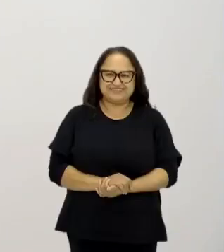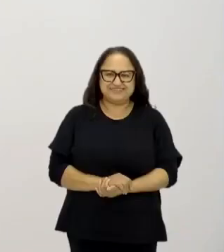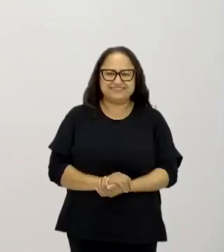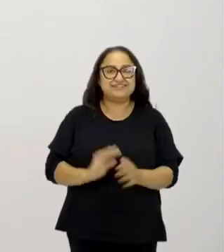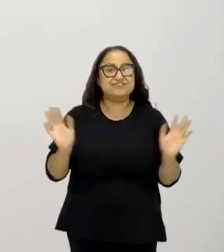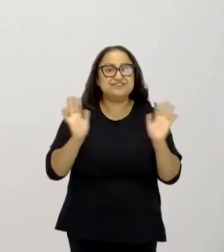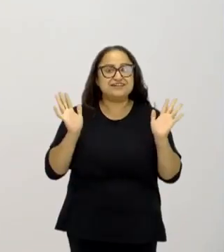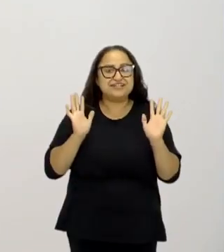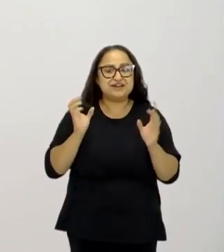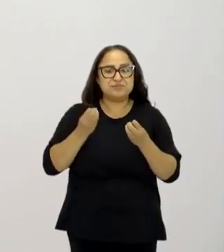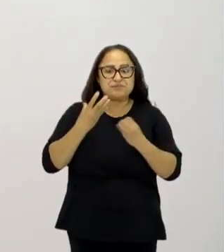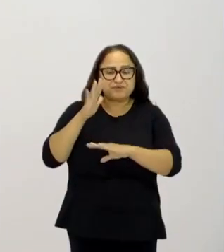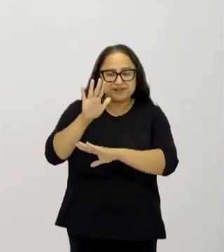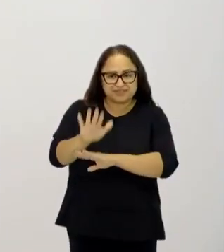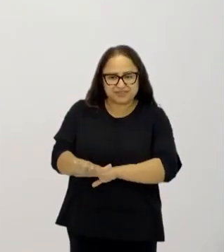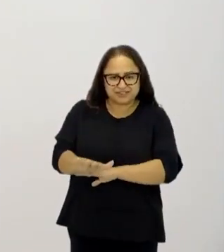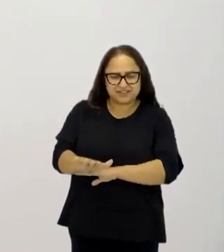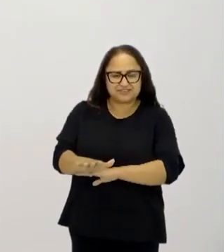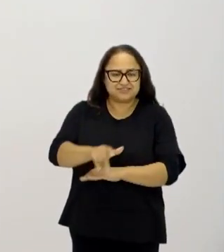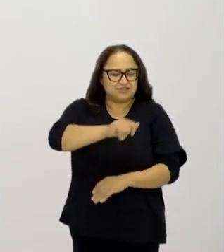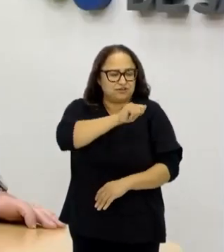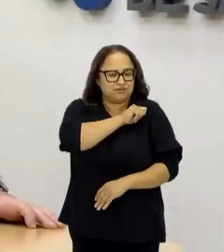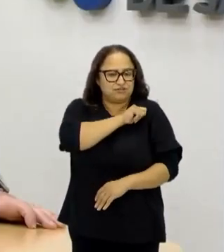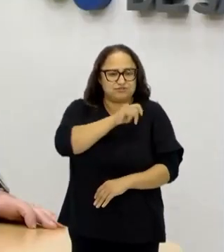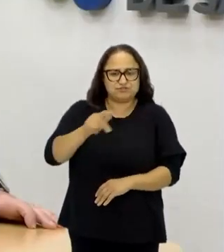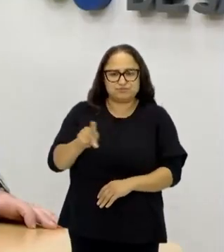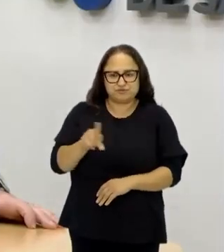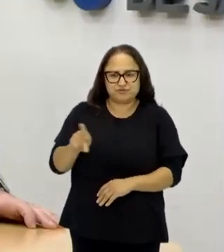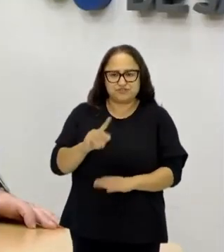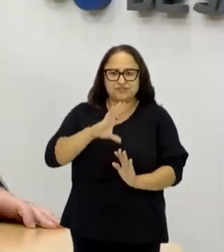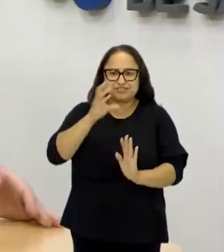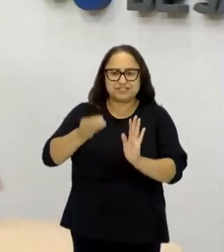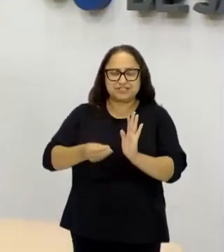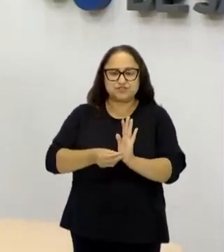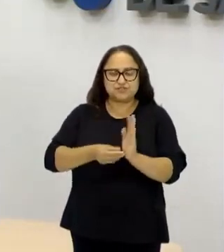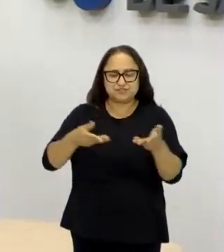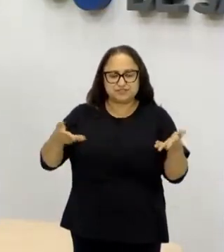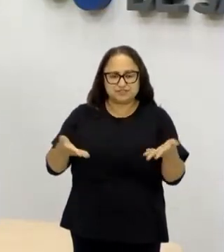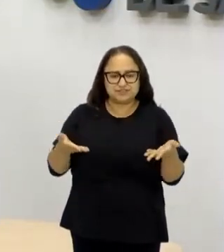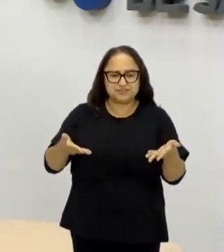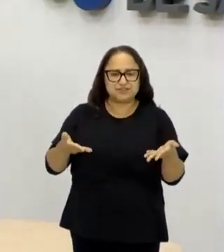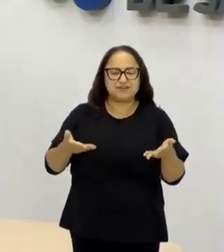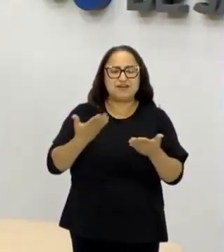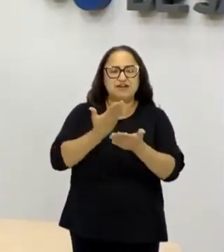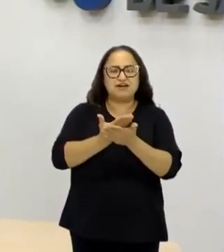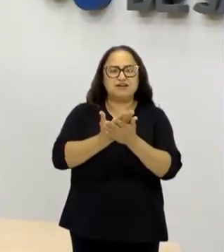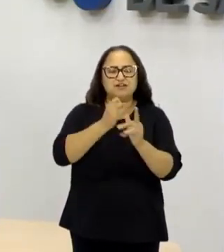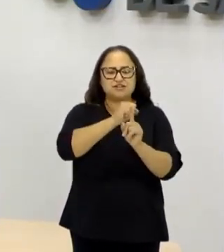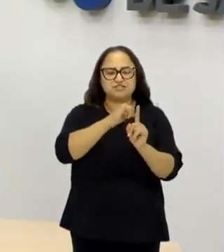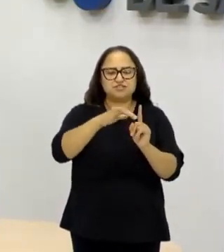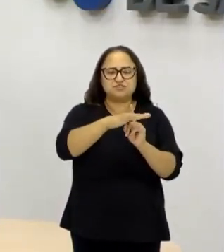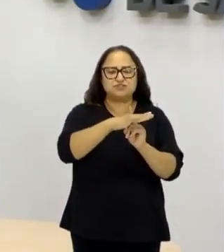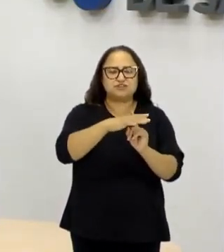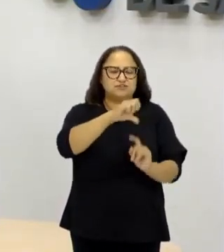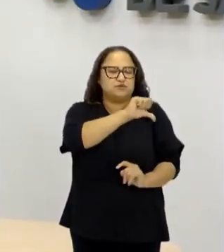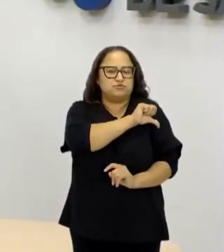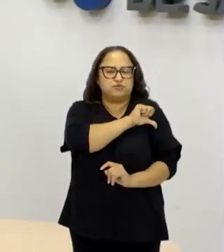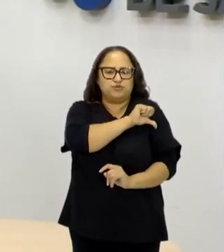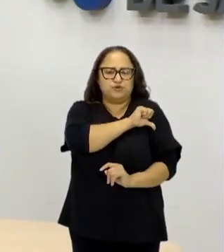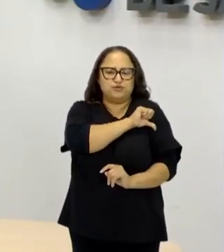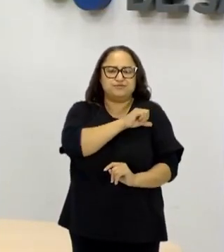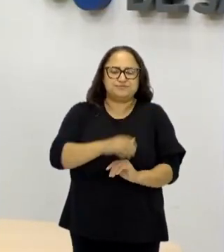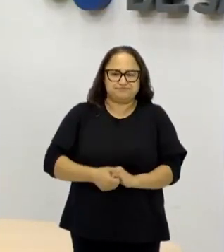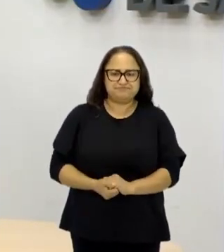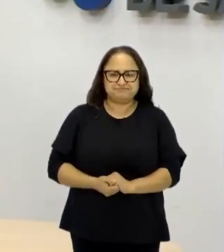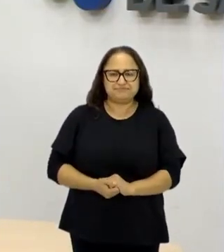Olá, boa tarde aos alunos, professores e a todos que irão acompanhar mais essa aula de Geografia para os nonos anos aí do ensino